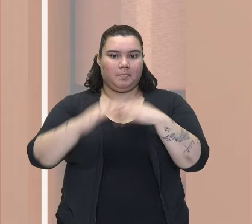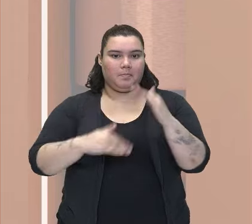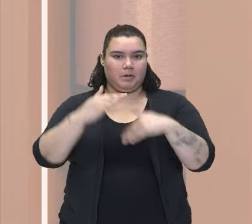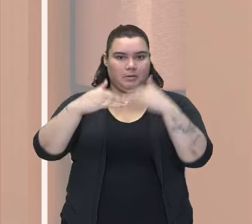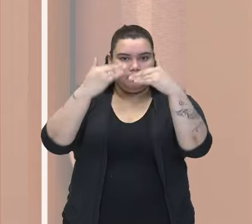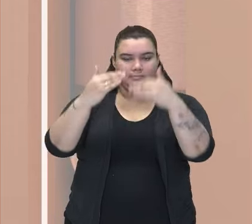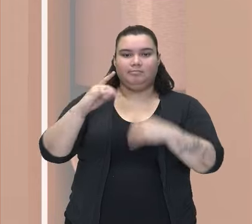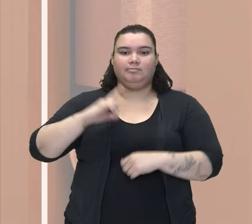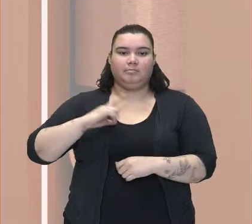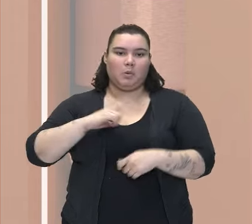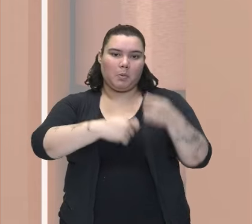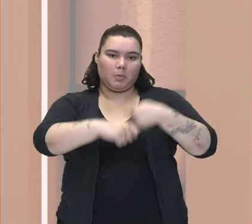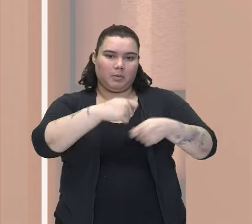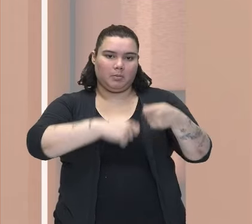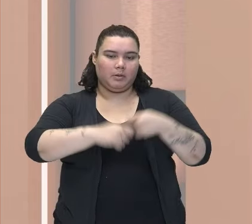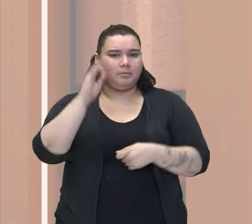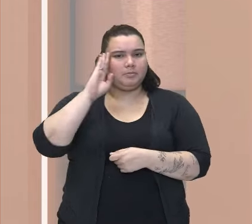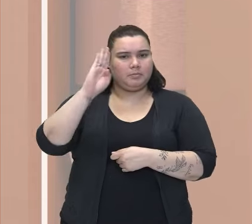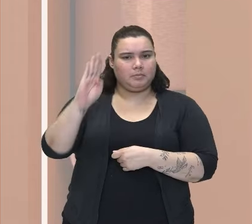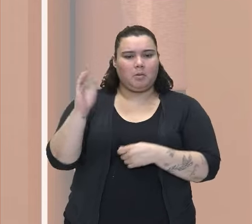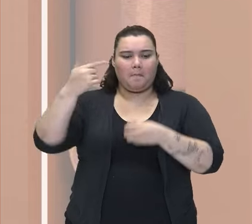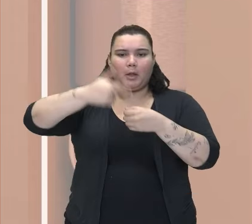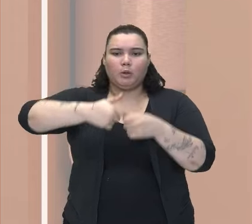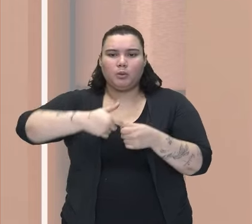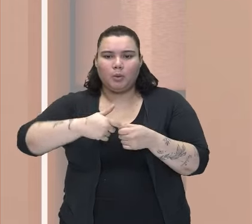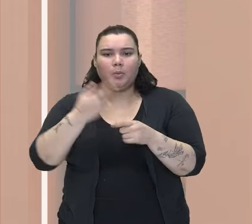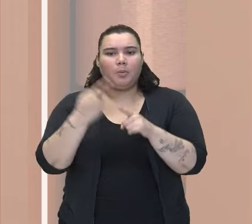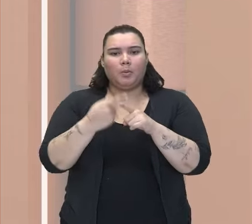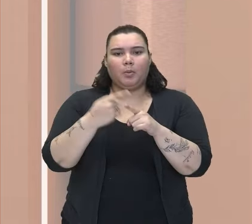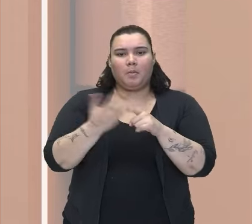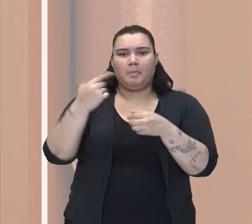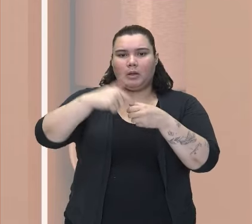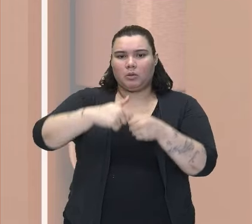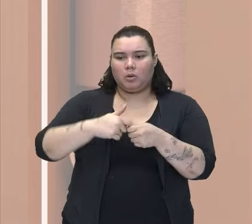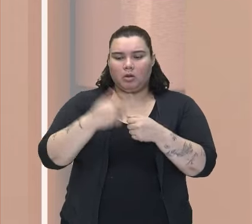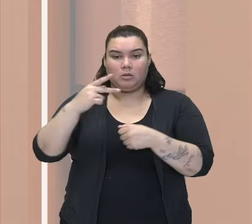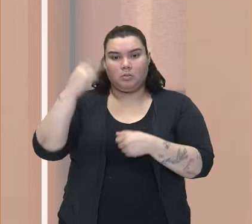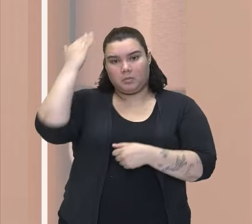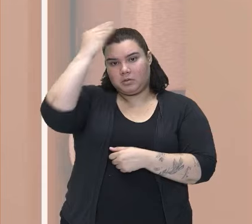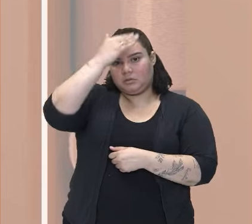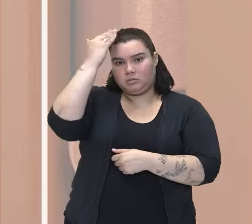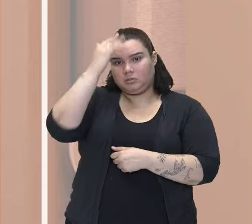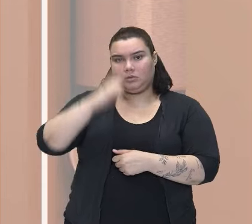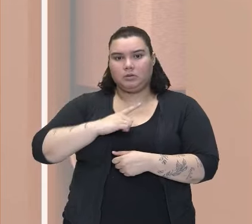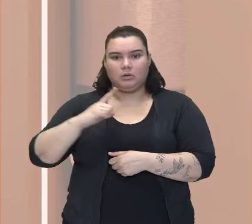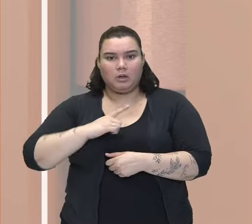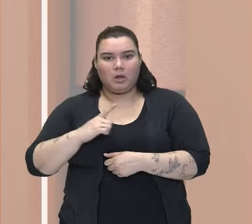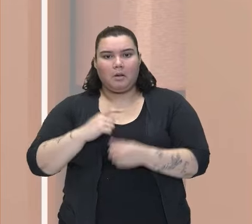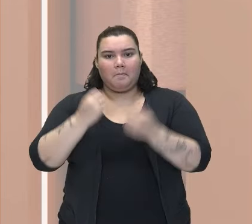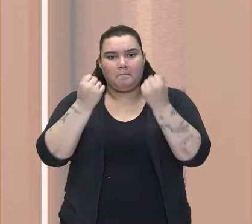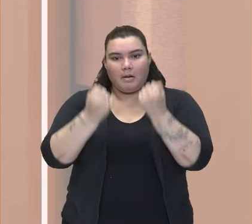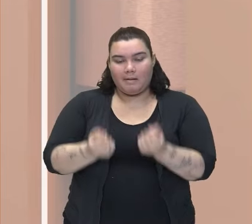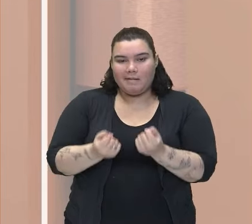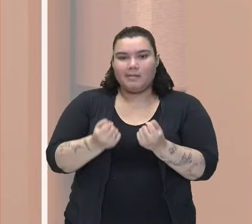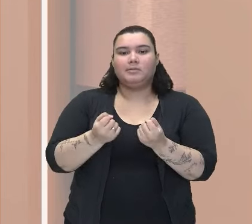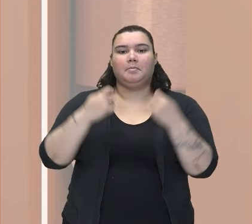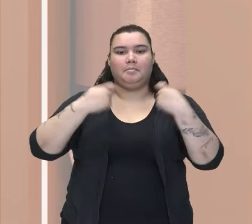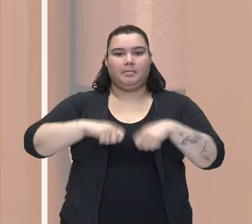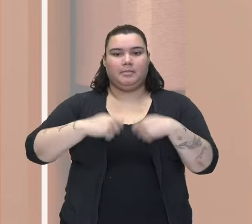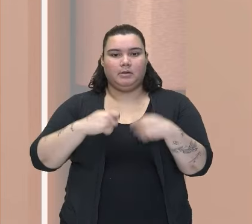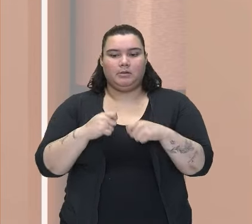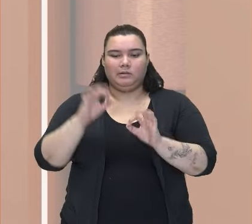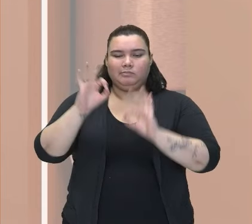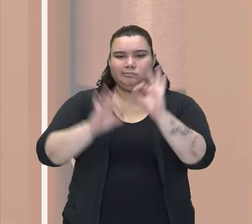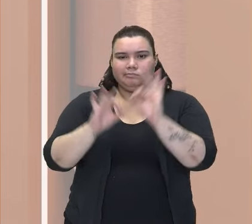do México, né? Principalmente o petróleo, né? O petróleo bruto mexicano, ele acaba sendo muito pesado e exige